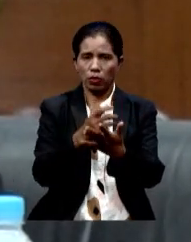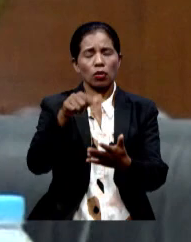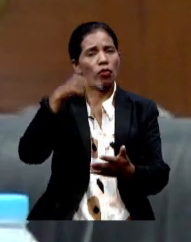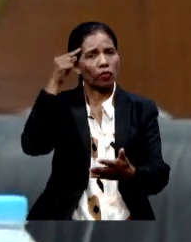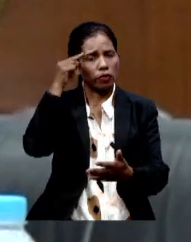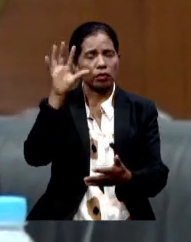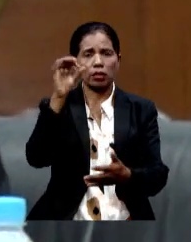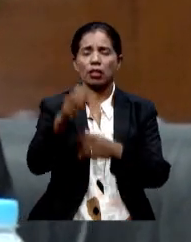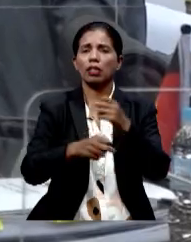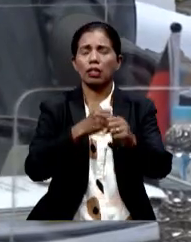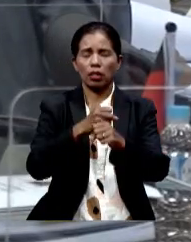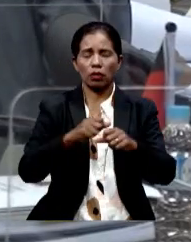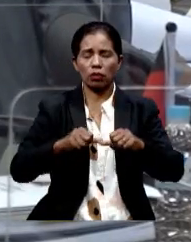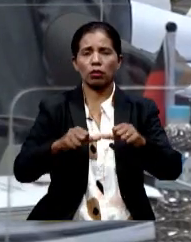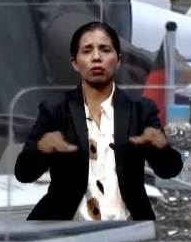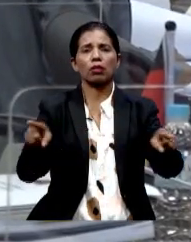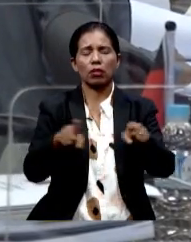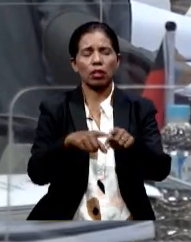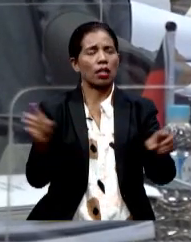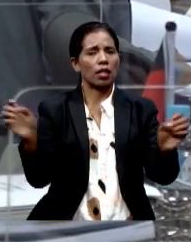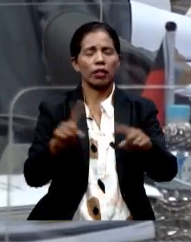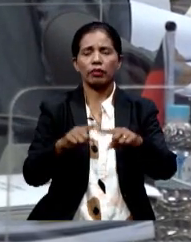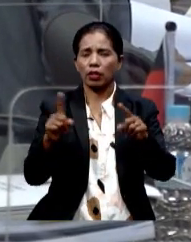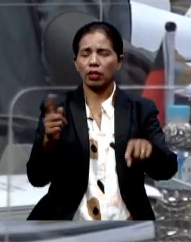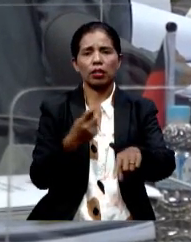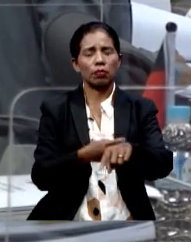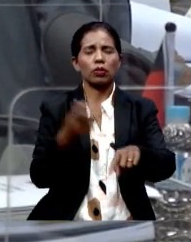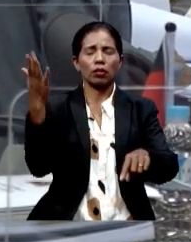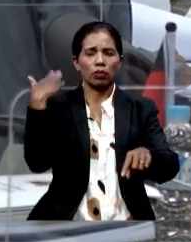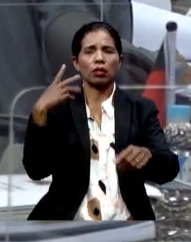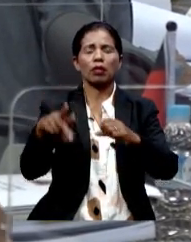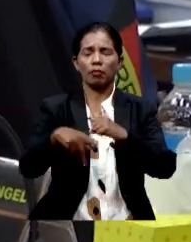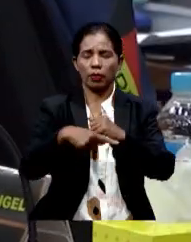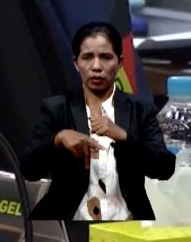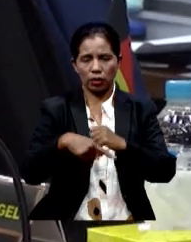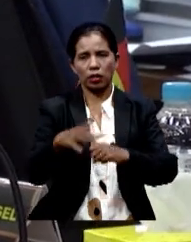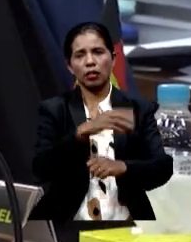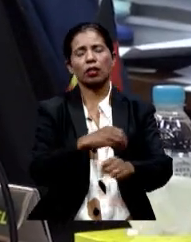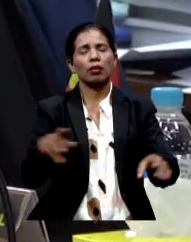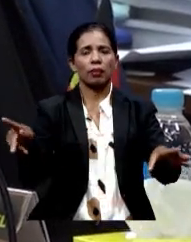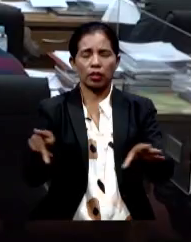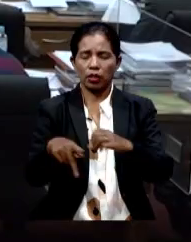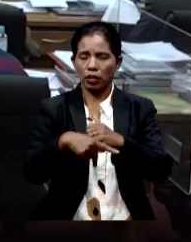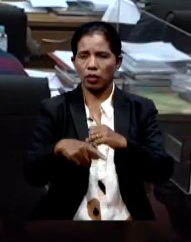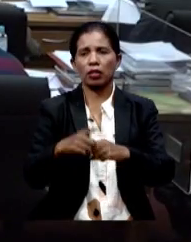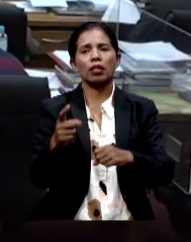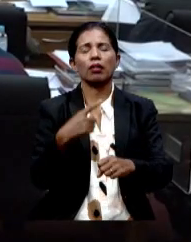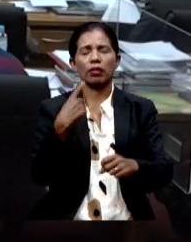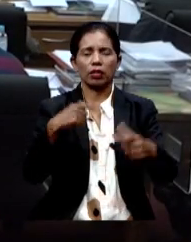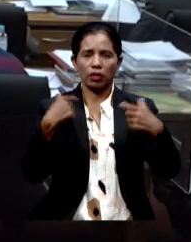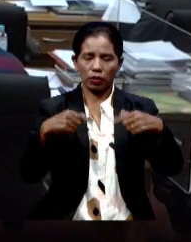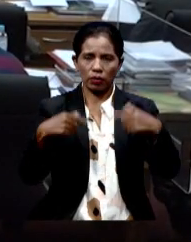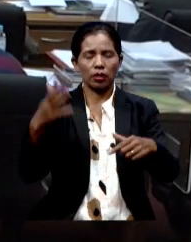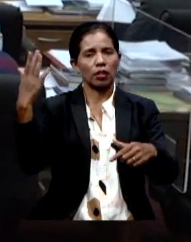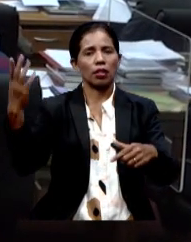CIA tina ne lahodia lahanesa no tempo sira passado nebe bancada oposição no bancada governo sempre aquilar malu e a